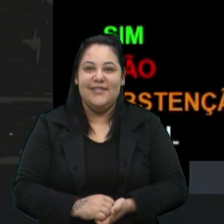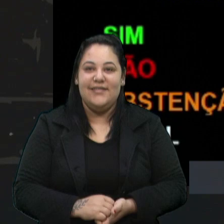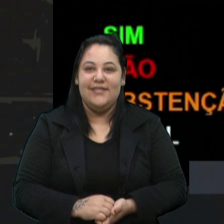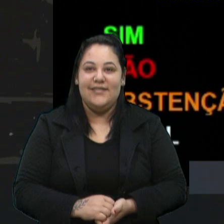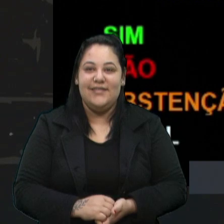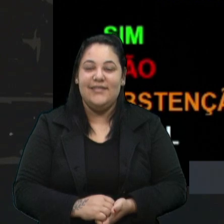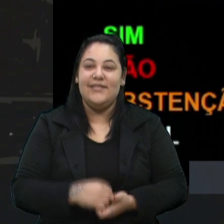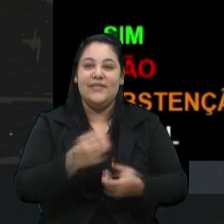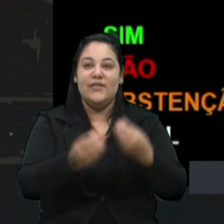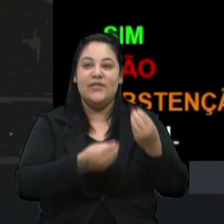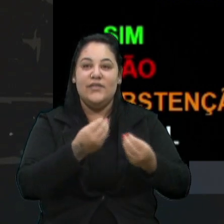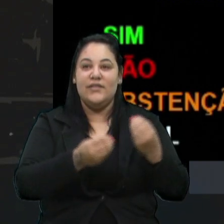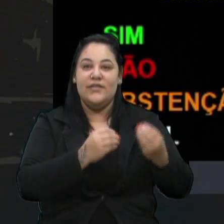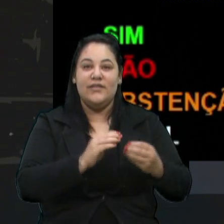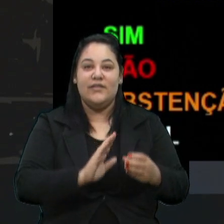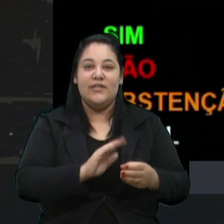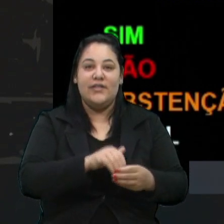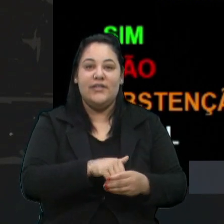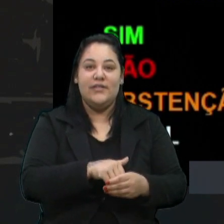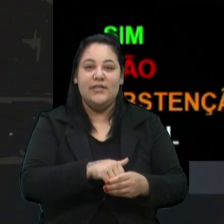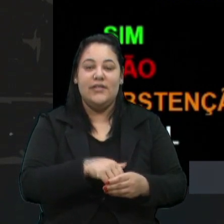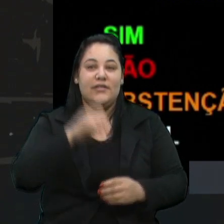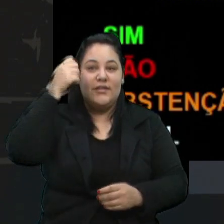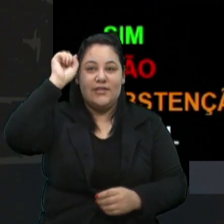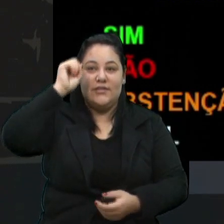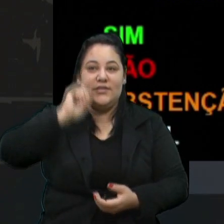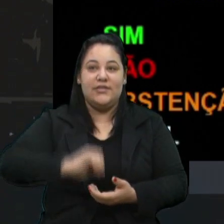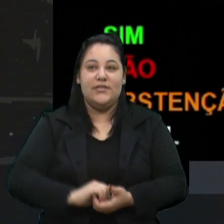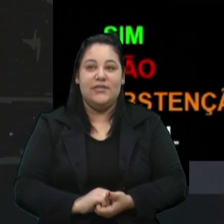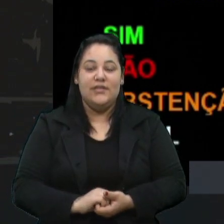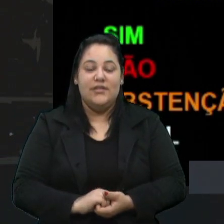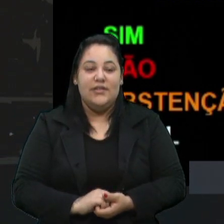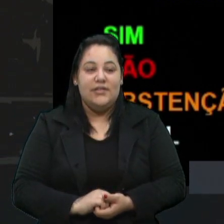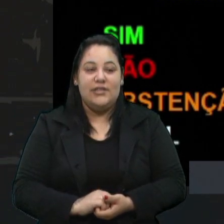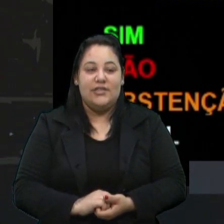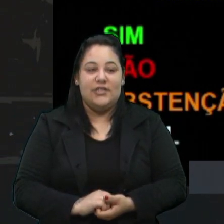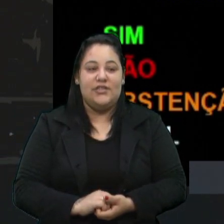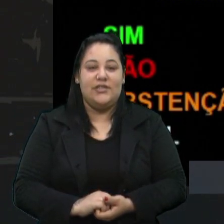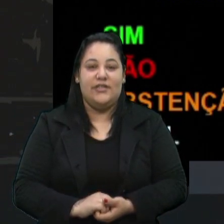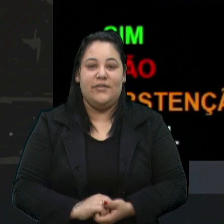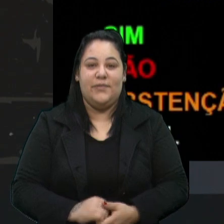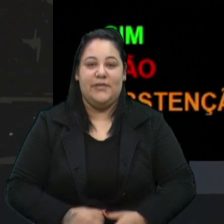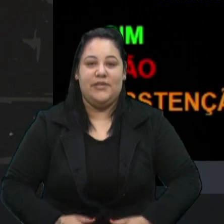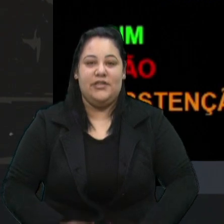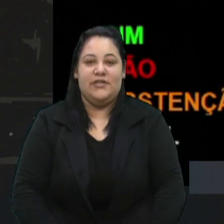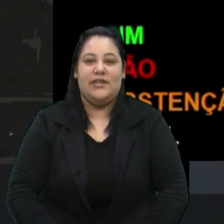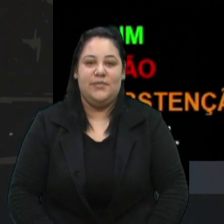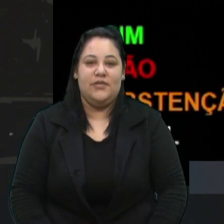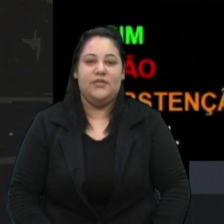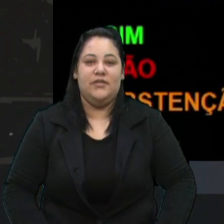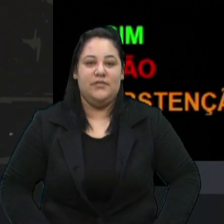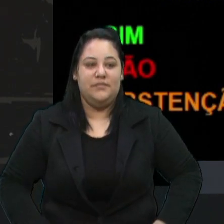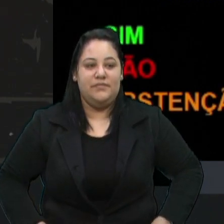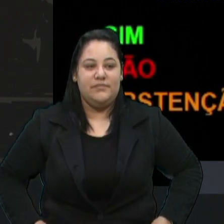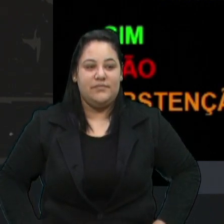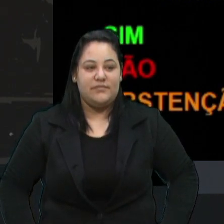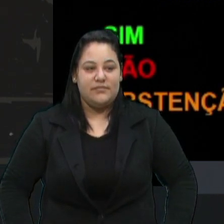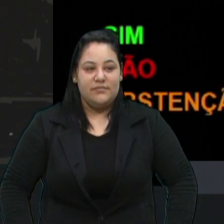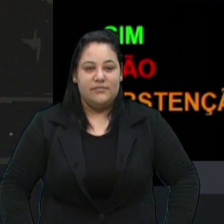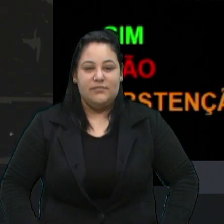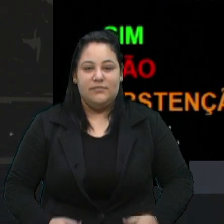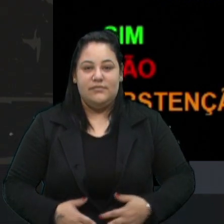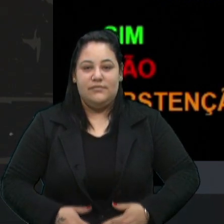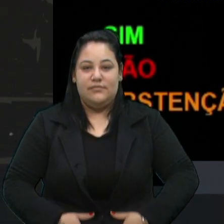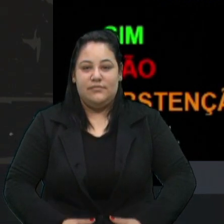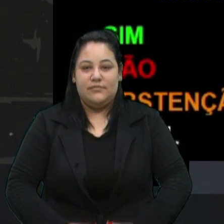Como vota Clóvis Xuxa? Voto sim, senhor presidente. Gladys Frisso, como vota? Voto sim, senhor Eu presidente.